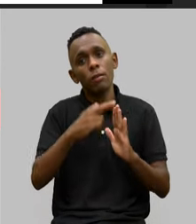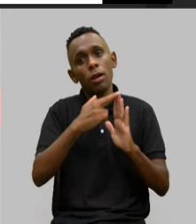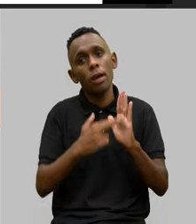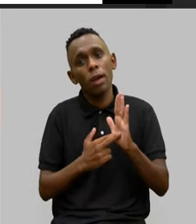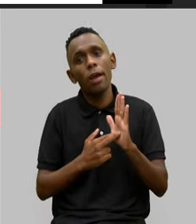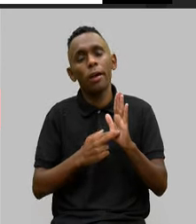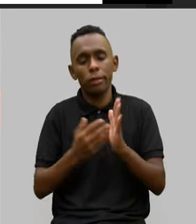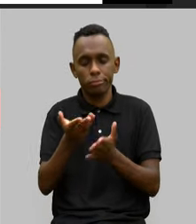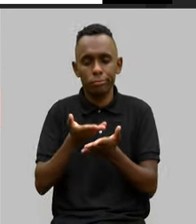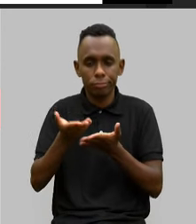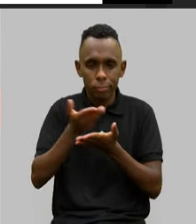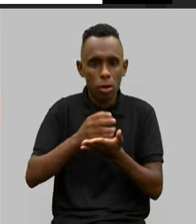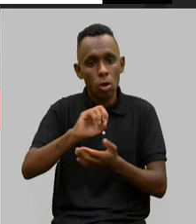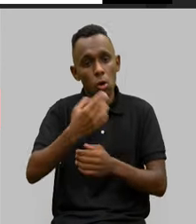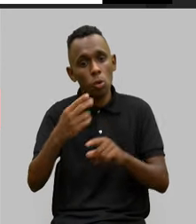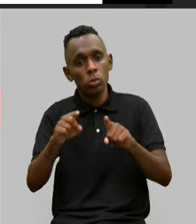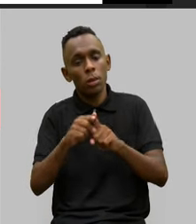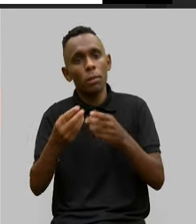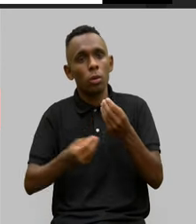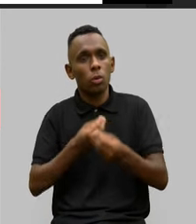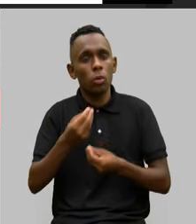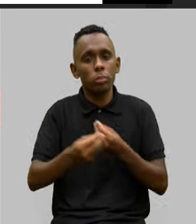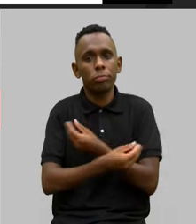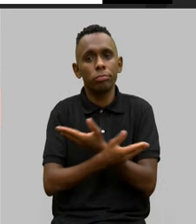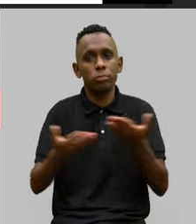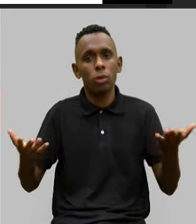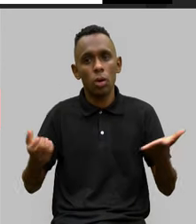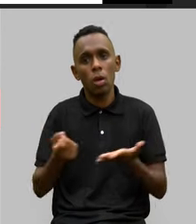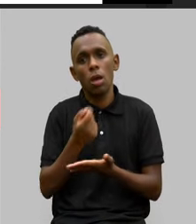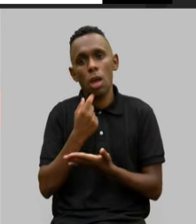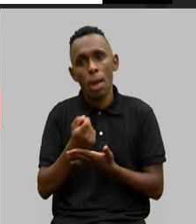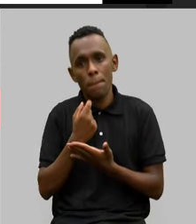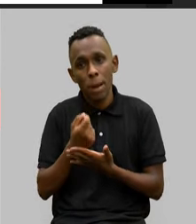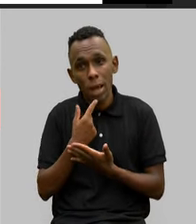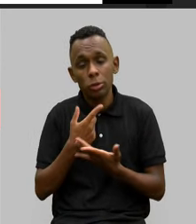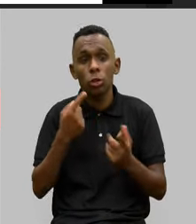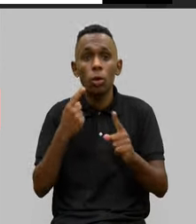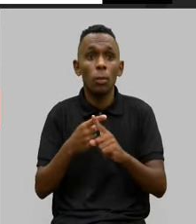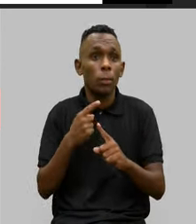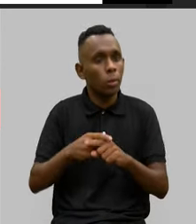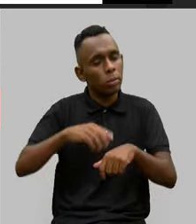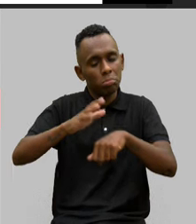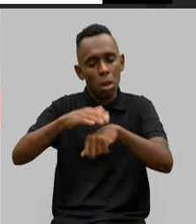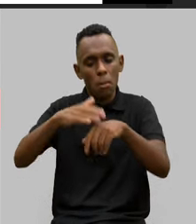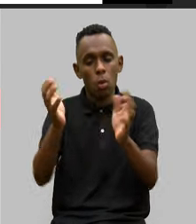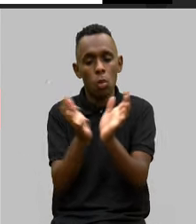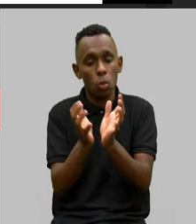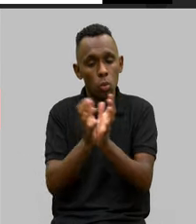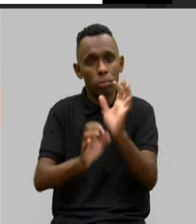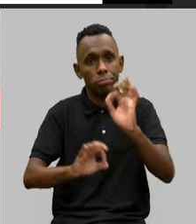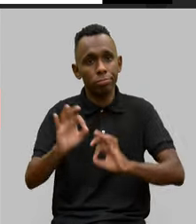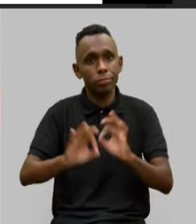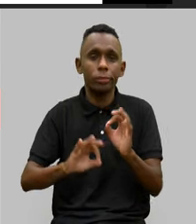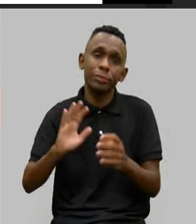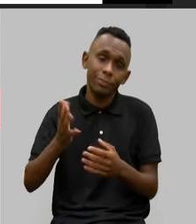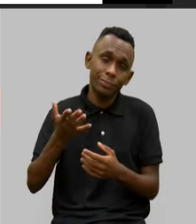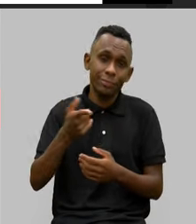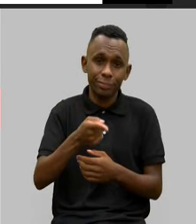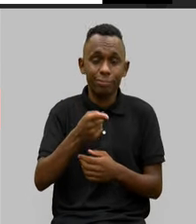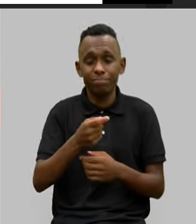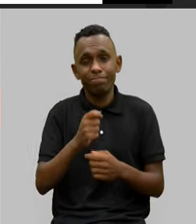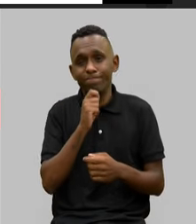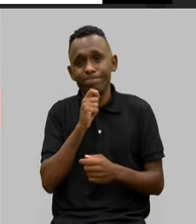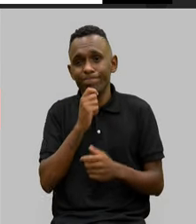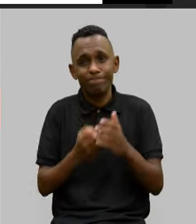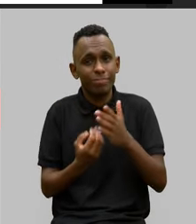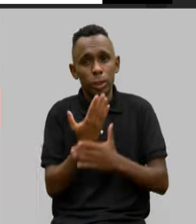clínicos ou a dinâmica de distribuição desses medicamentos isso porque a própria comissão Até onde eu sei sequer ainda foi montada então